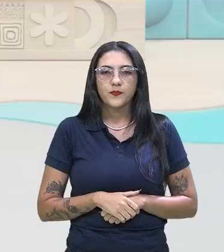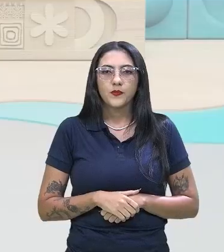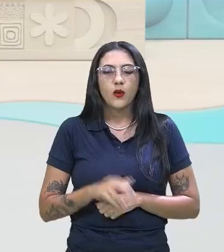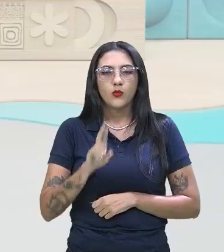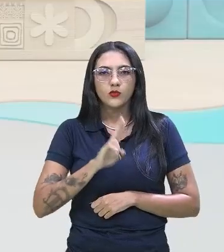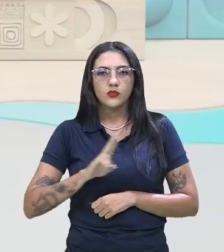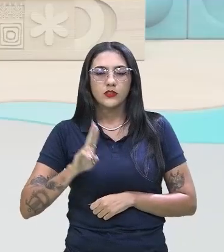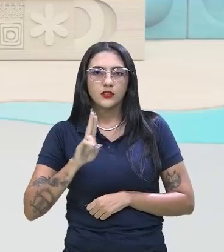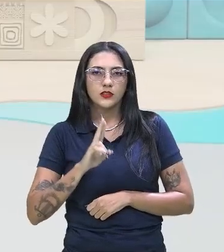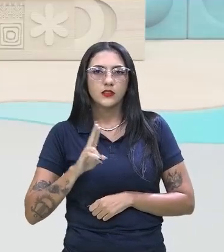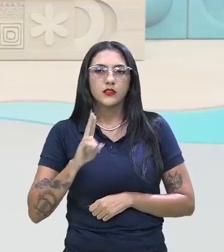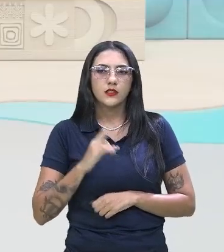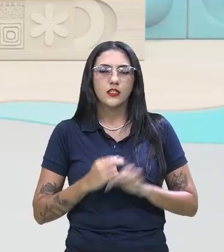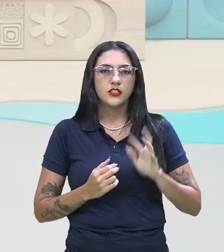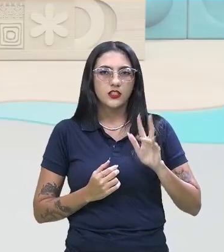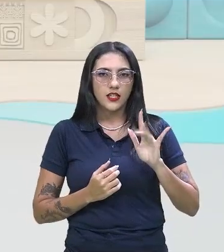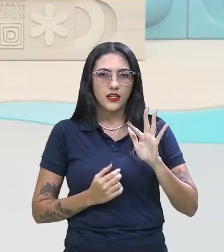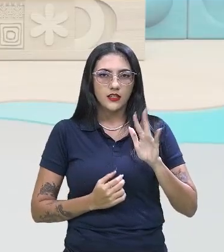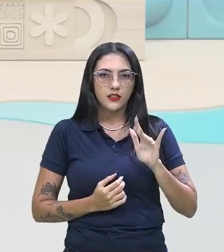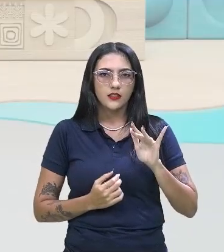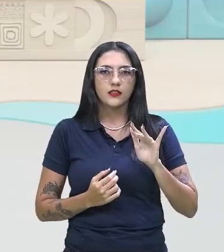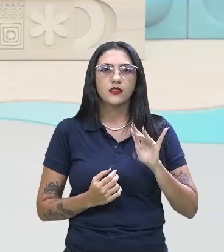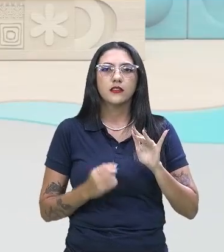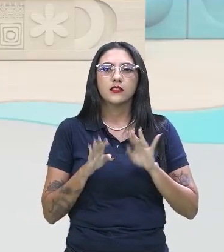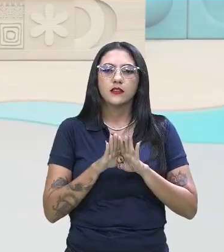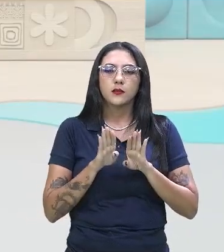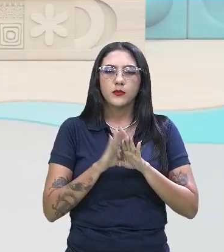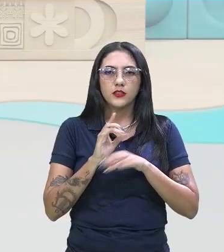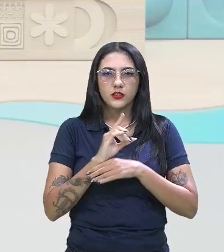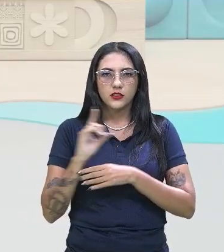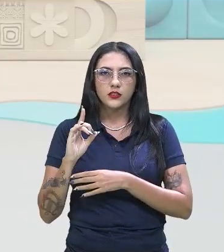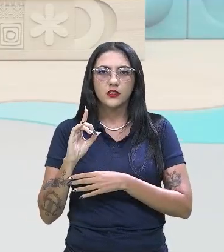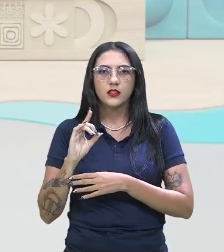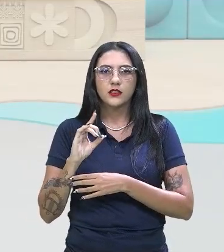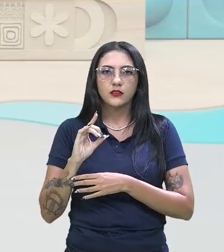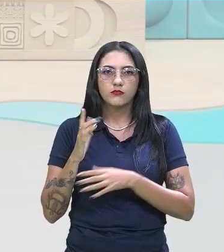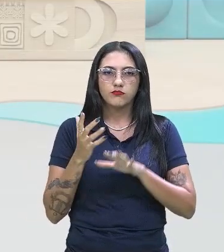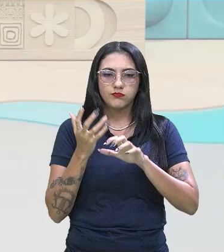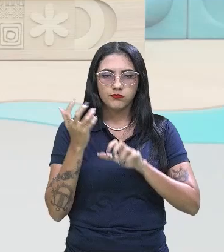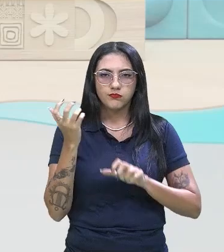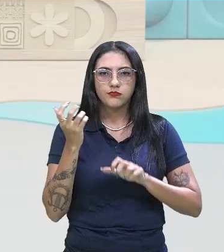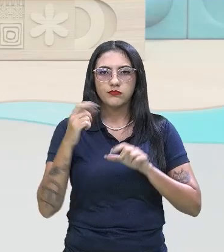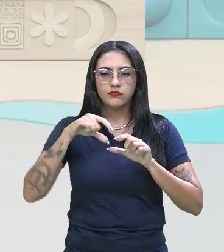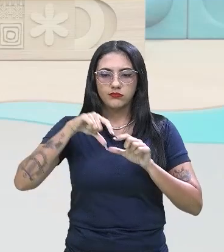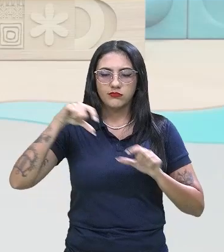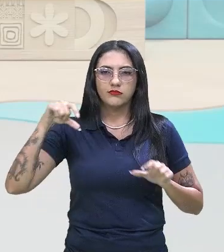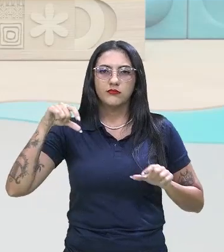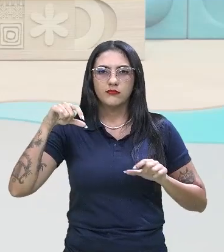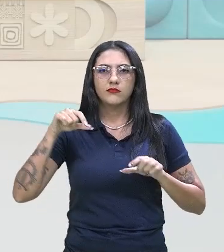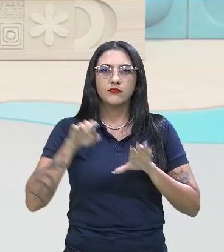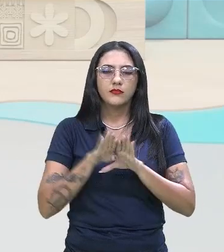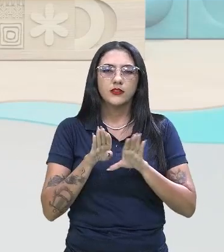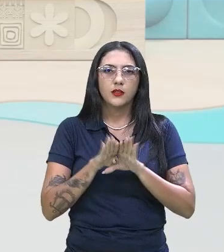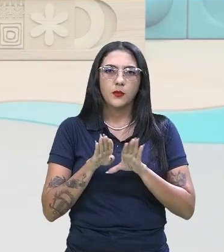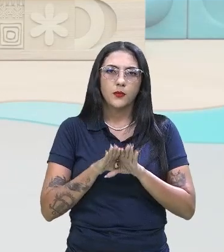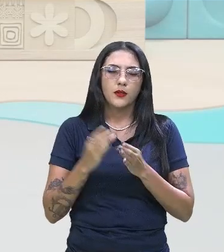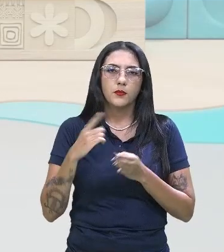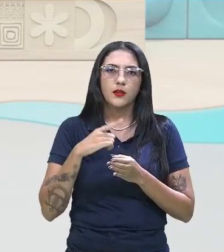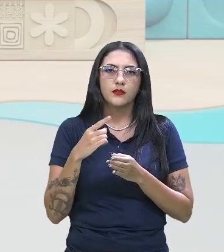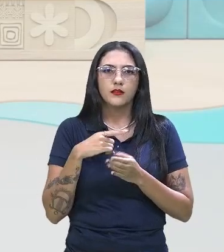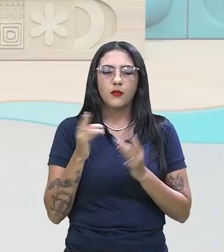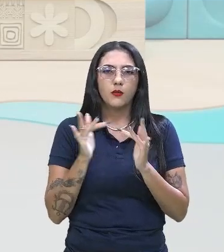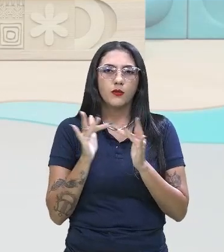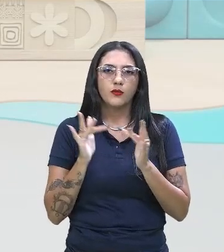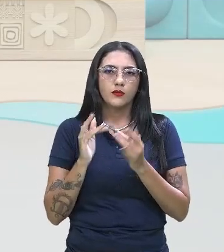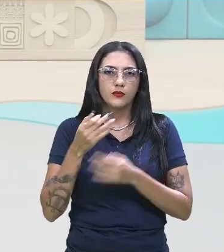esquerda na parte superior e a mão direita posicionada distante 3 mãos da esquerda ou no final